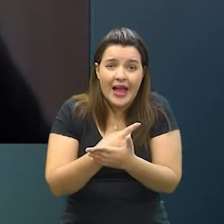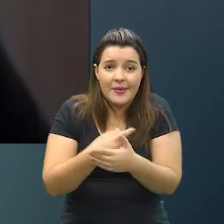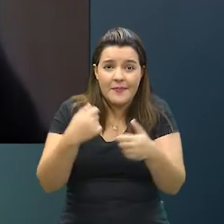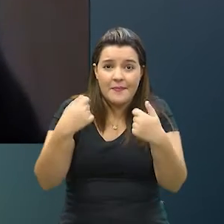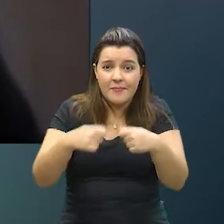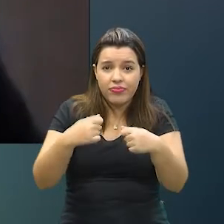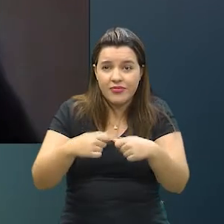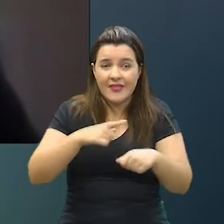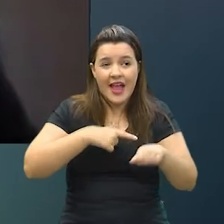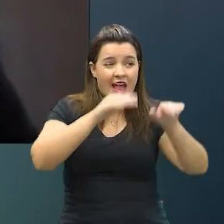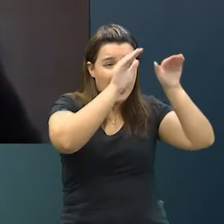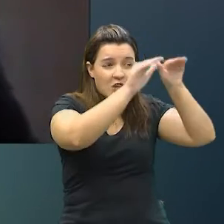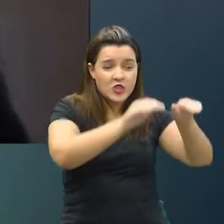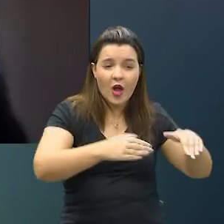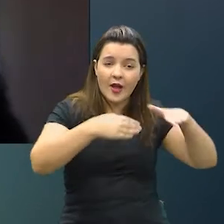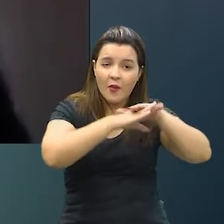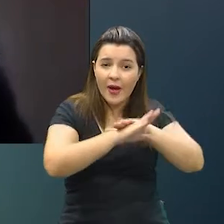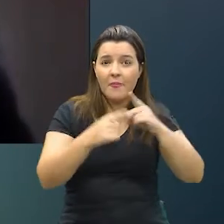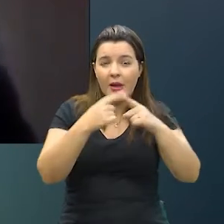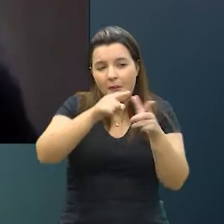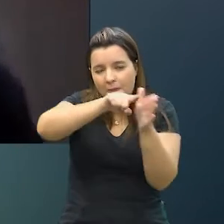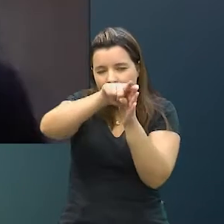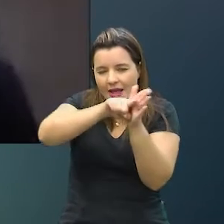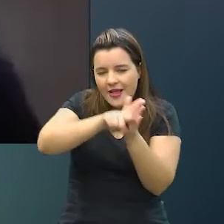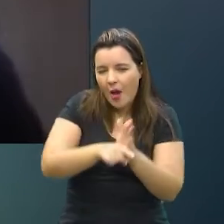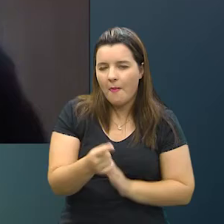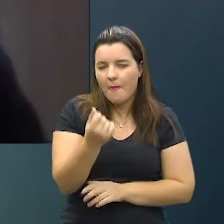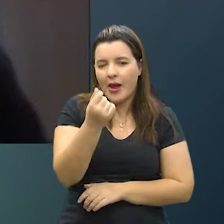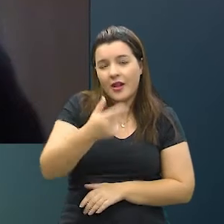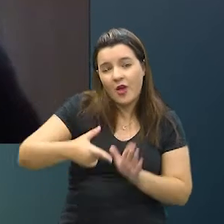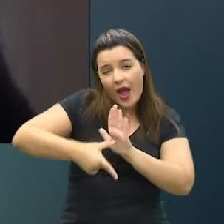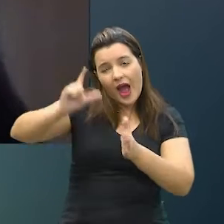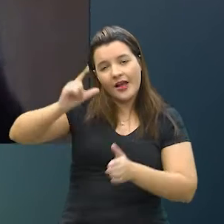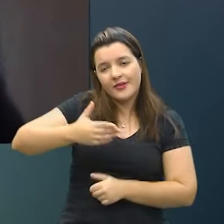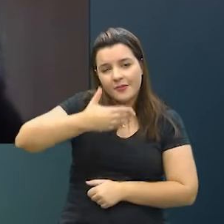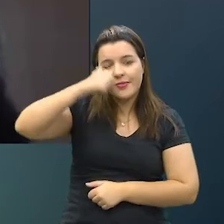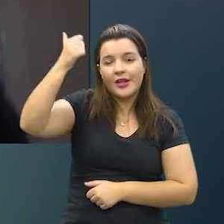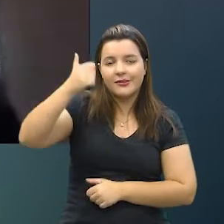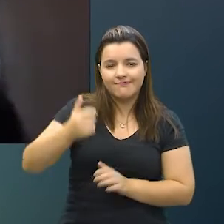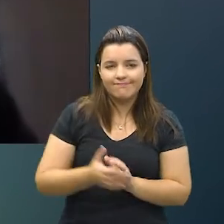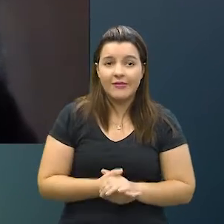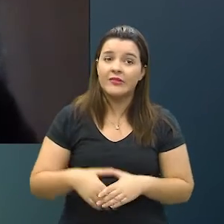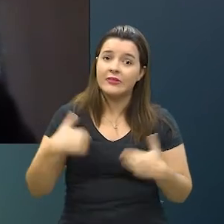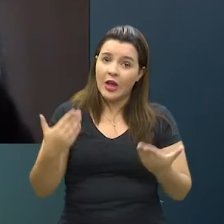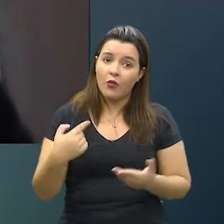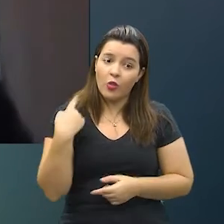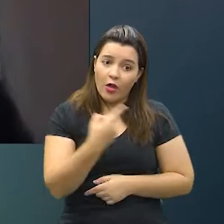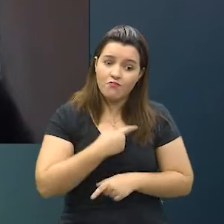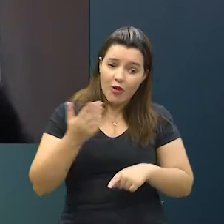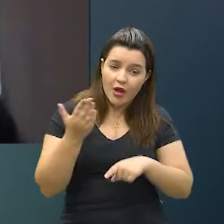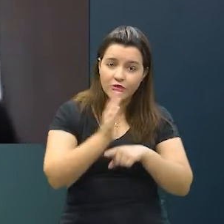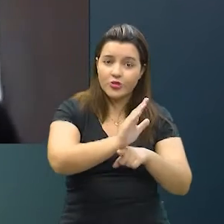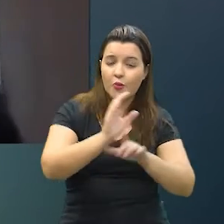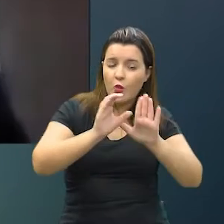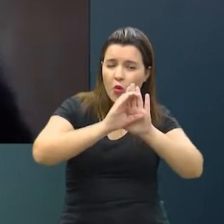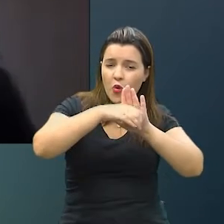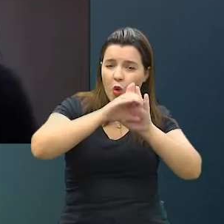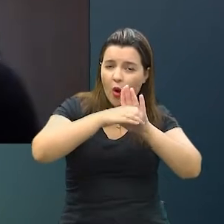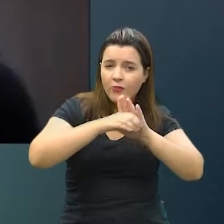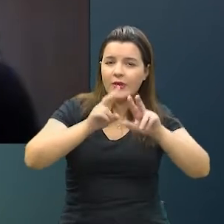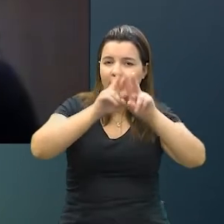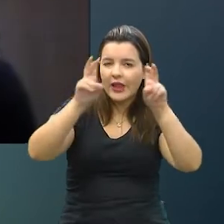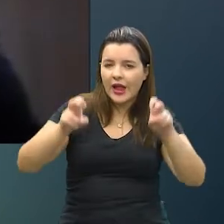com que o custo de produção dele vai lá em cima, né? Então a gente realmente prepara toda essa pequena indústria com conceitos